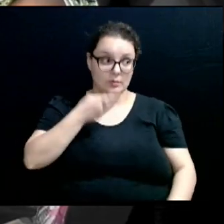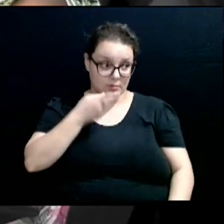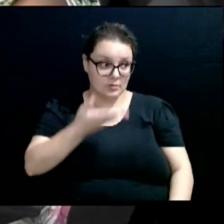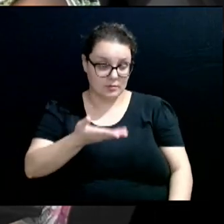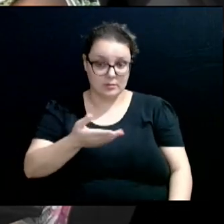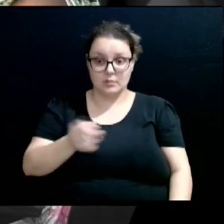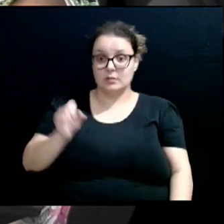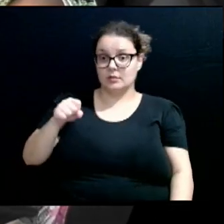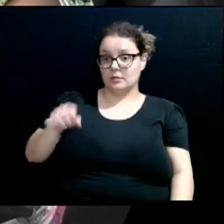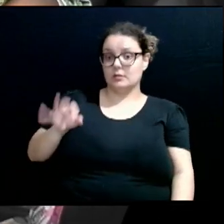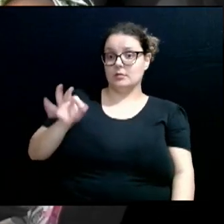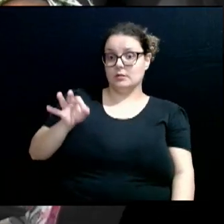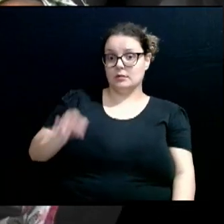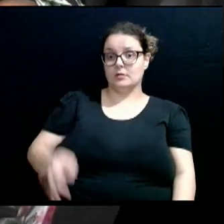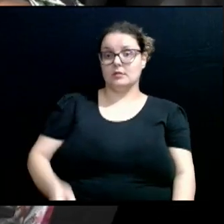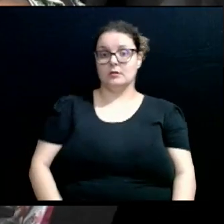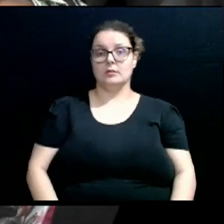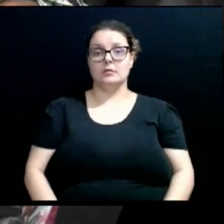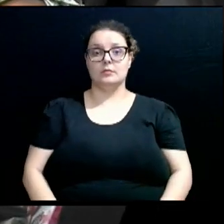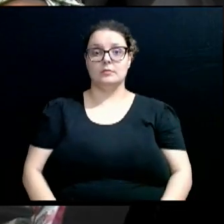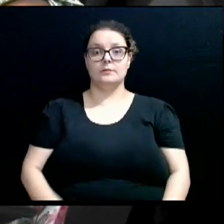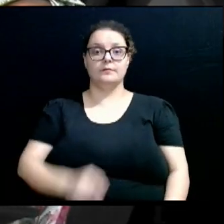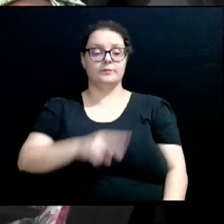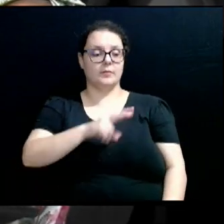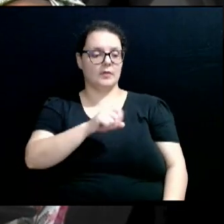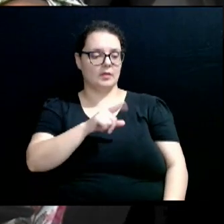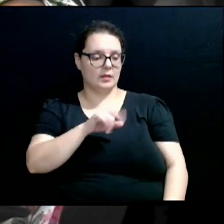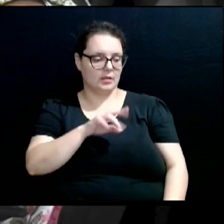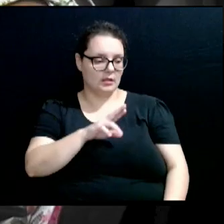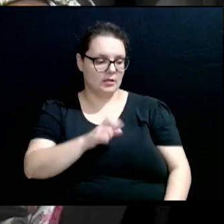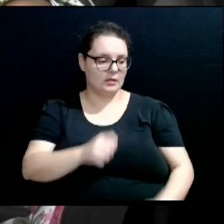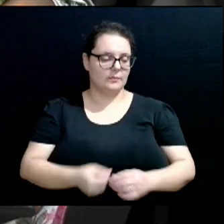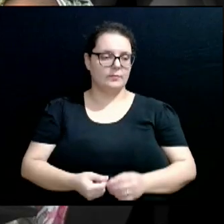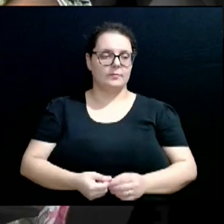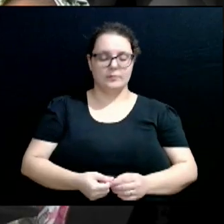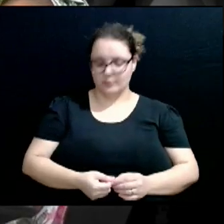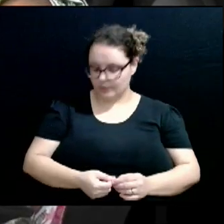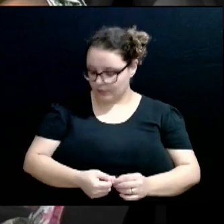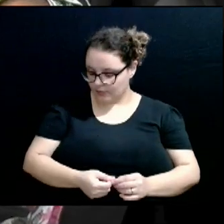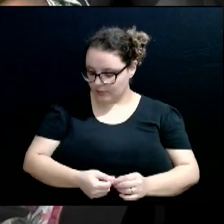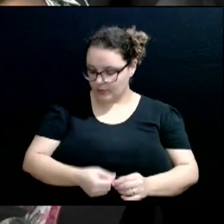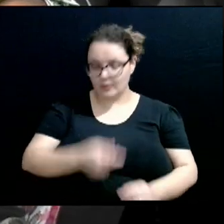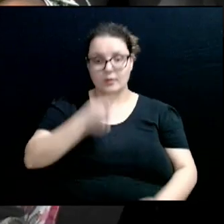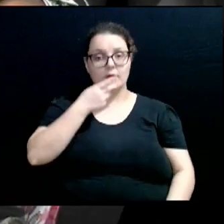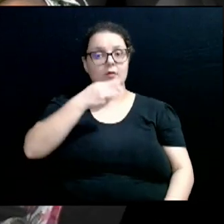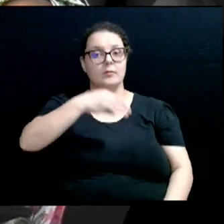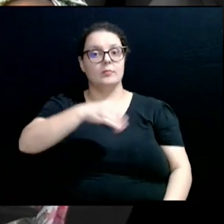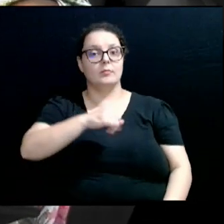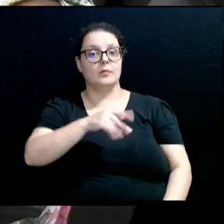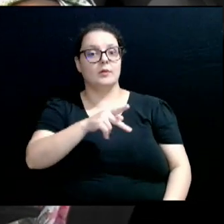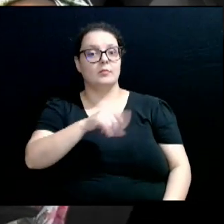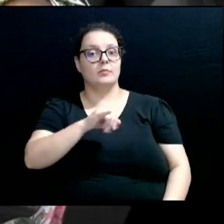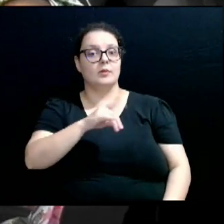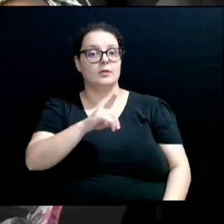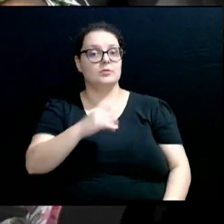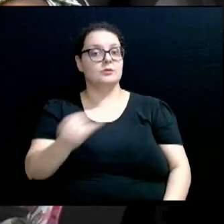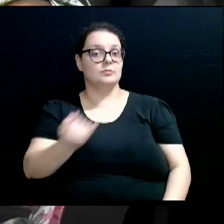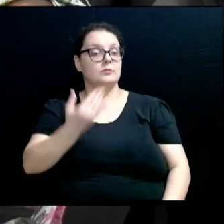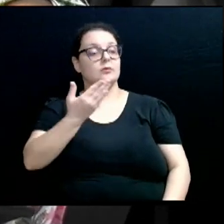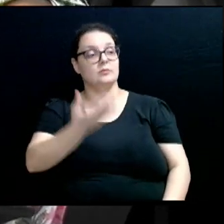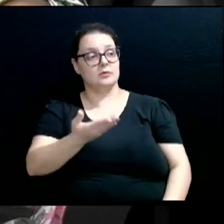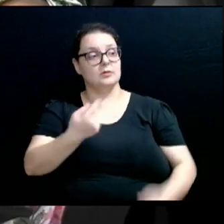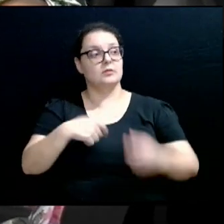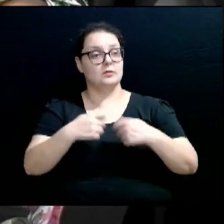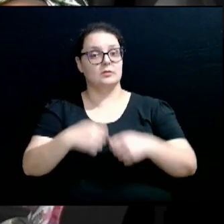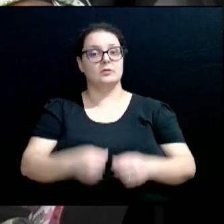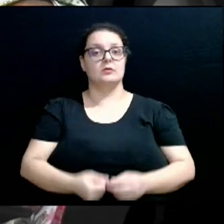Exatamente. Valéria, vamos falar um pouquinho do MIPID? Importante, né? Você está à frente do MIPID. Eu quero